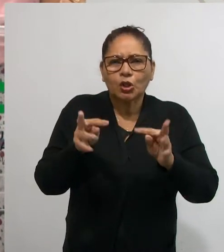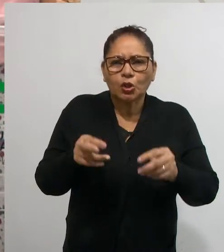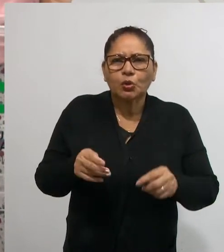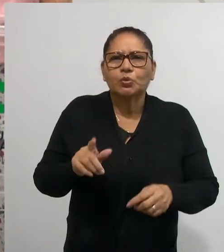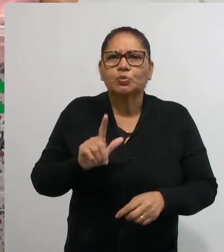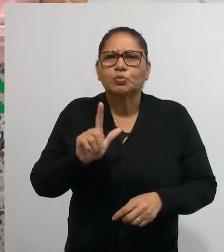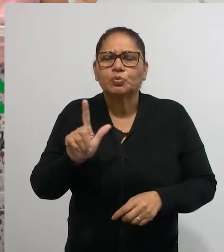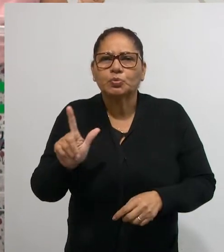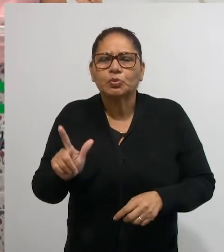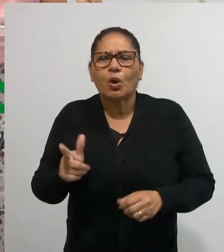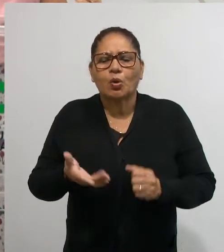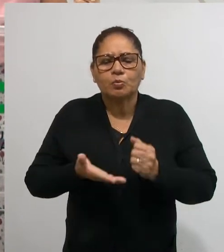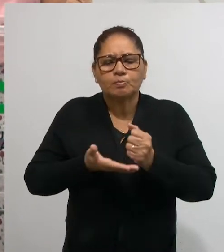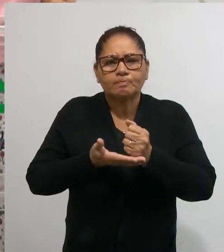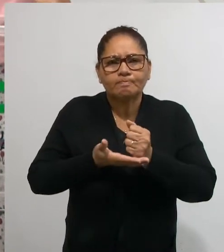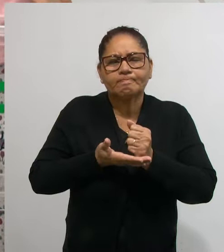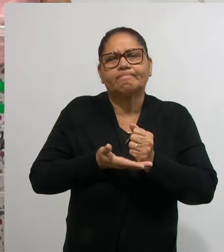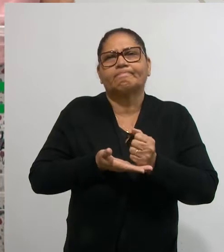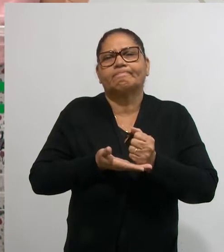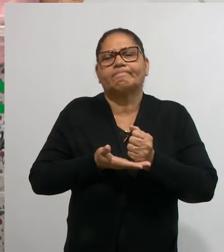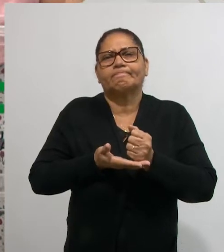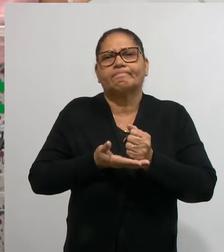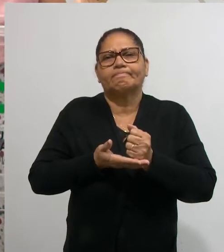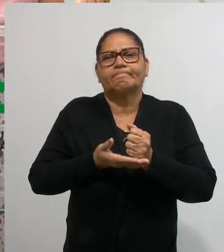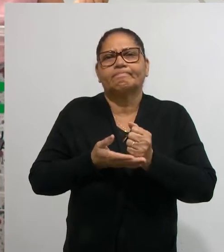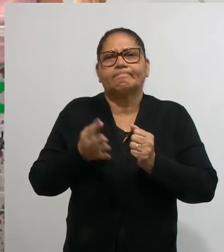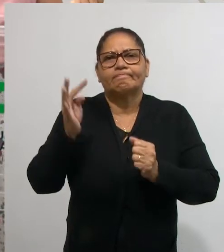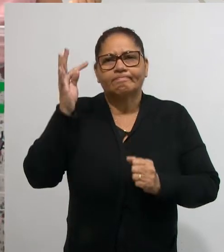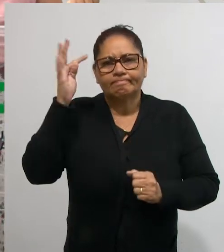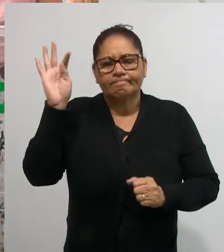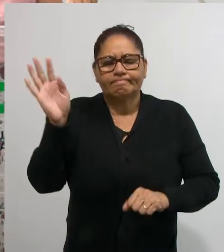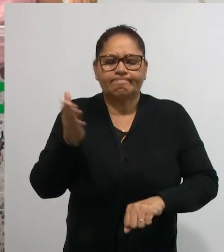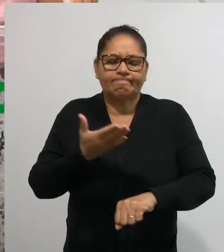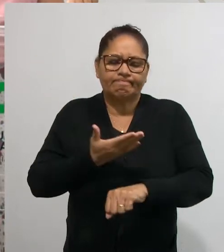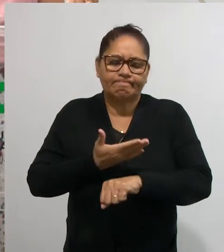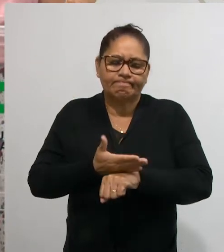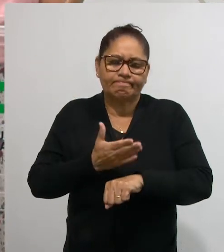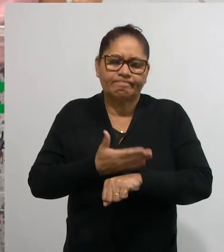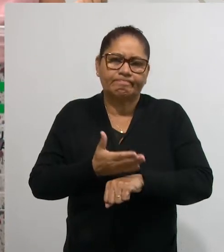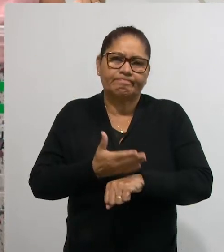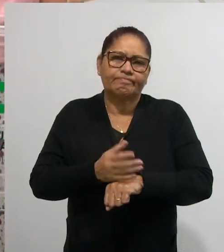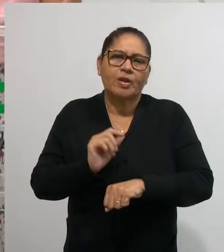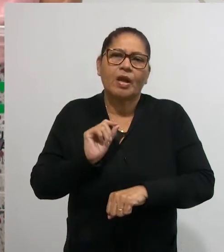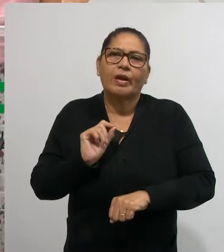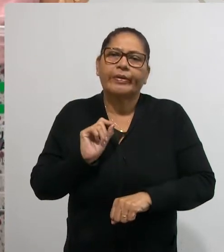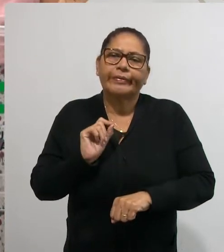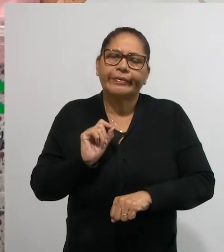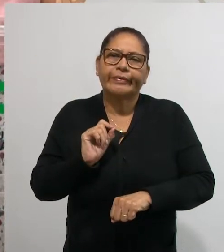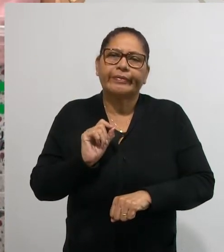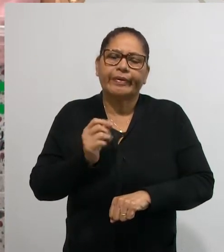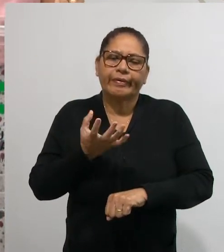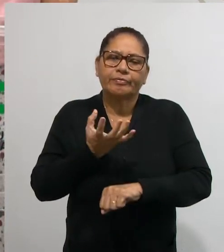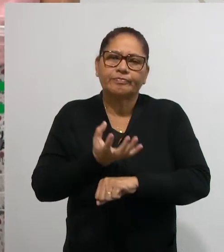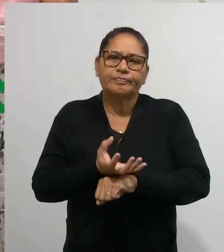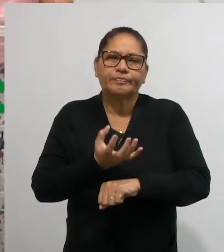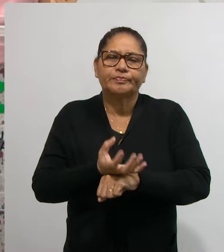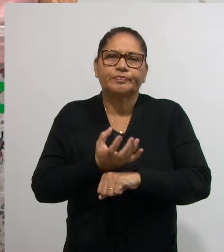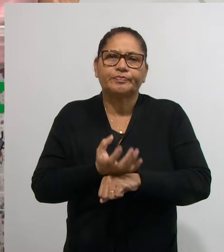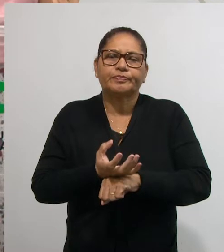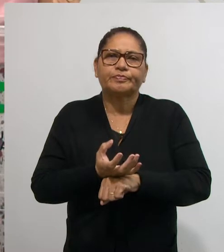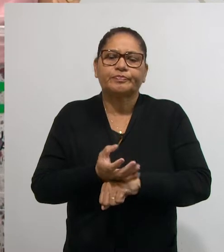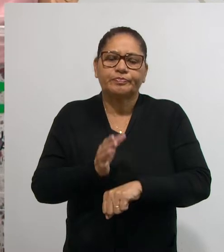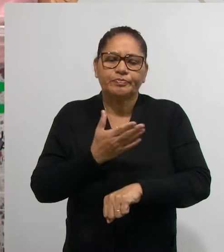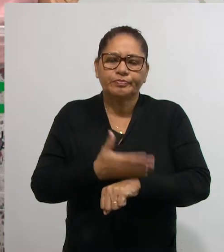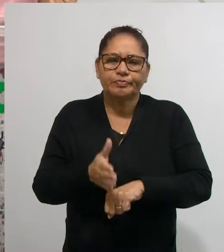premissa, todo suporte teórico, ela reflete em uma prática. E aí, a nossa disciplina,